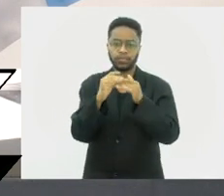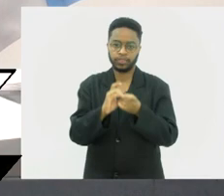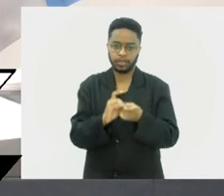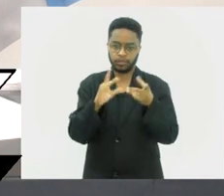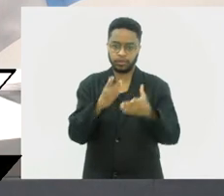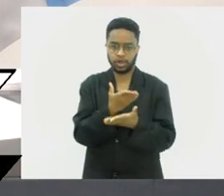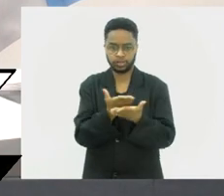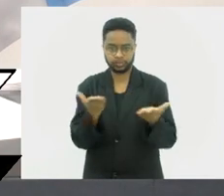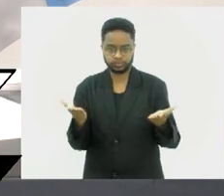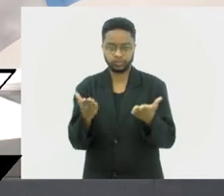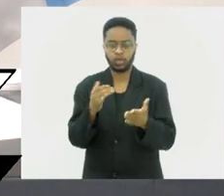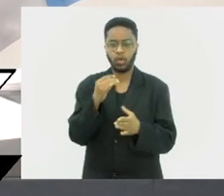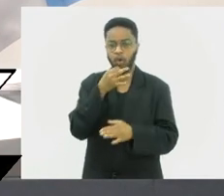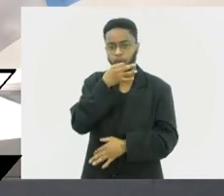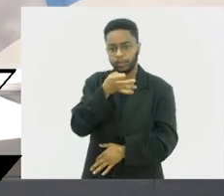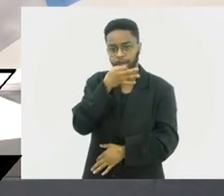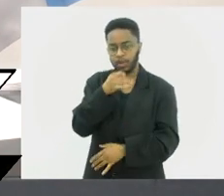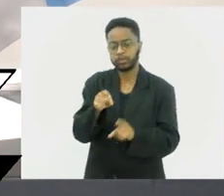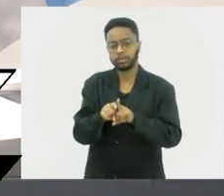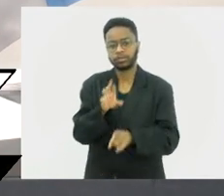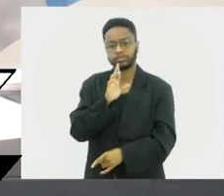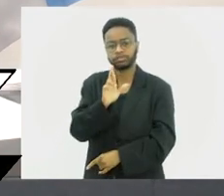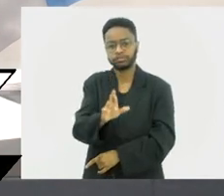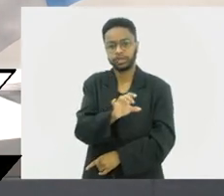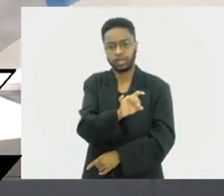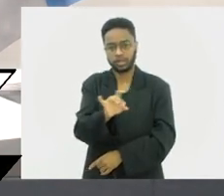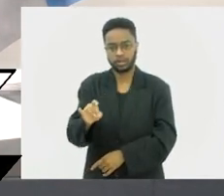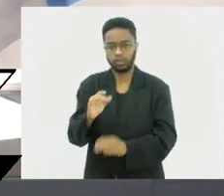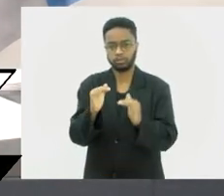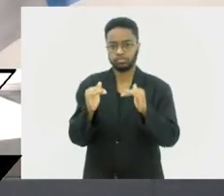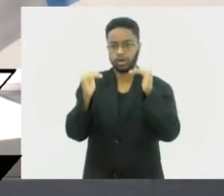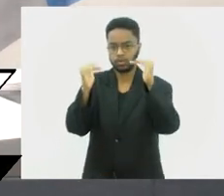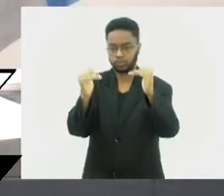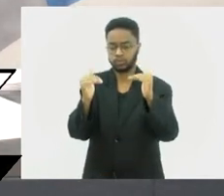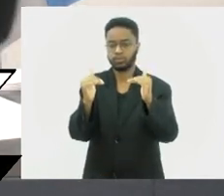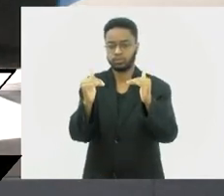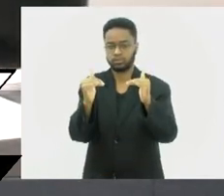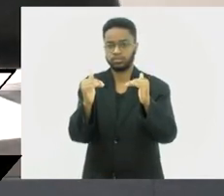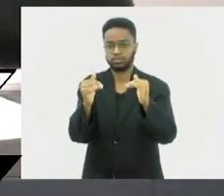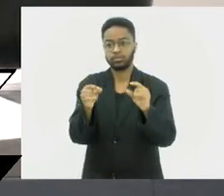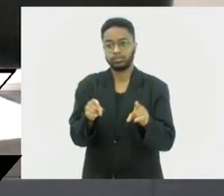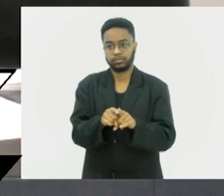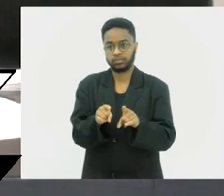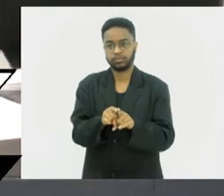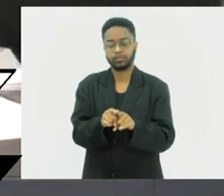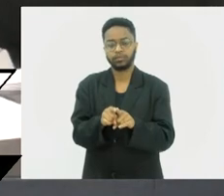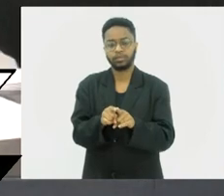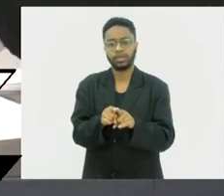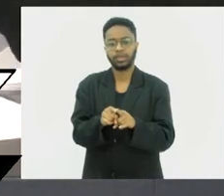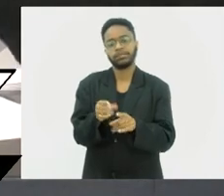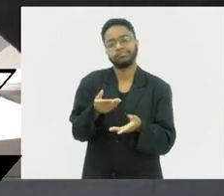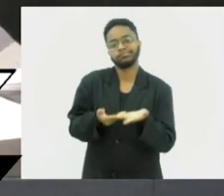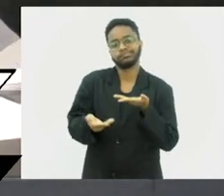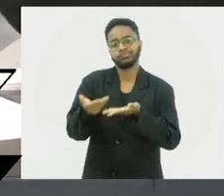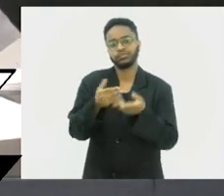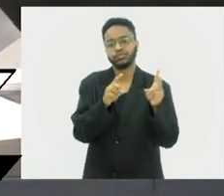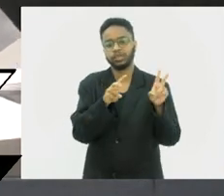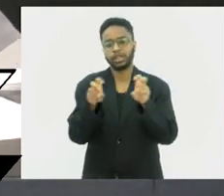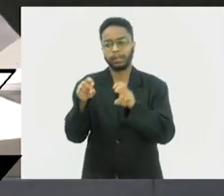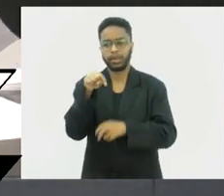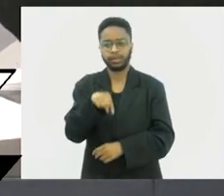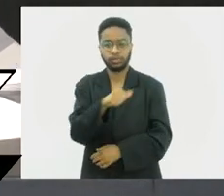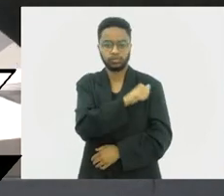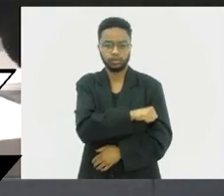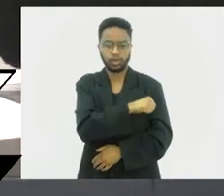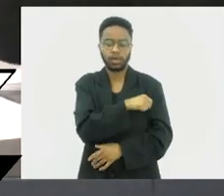aqui todas as vozes, todas as representações, as autoridades que também lidam com a temática no Estado do Rio de Janeiro, para que a